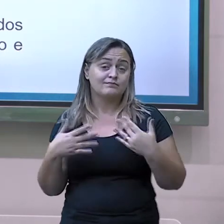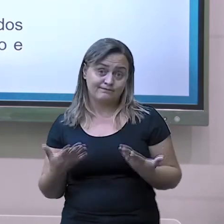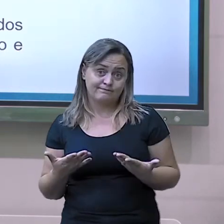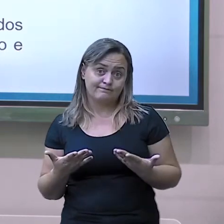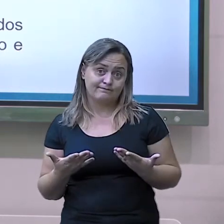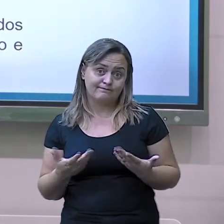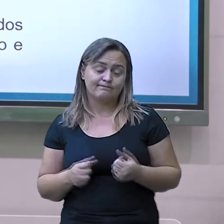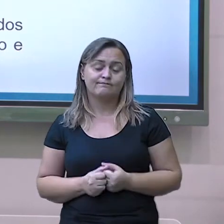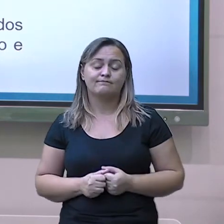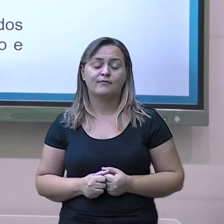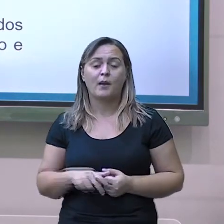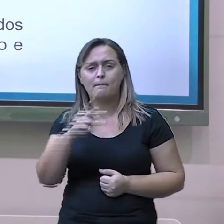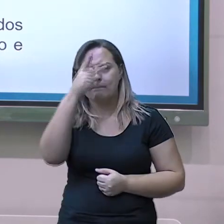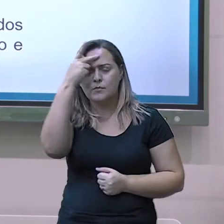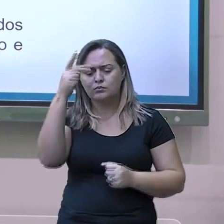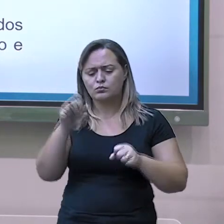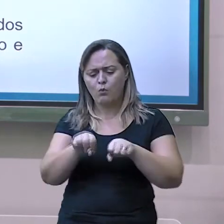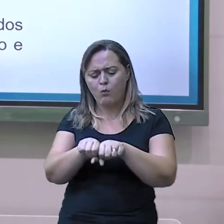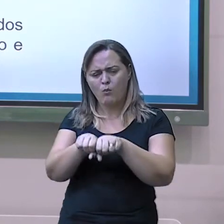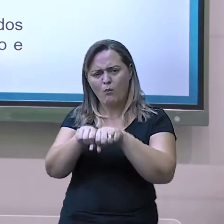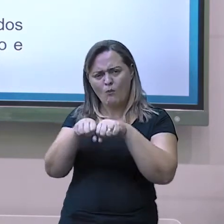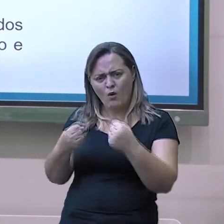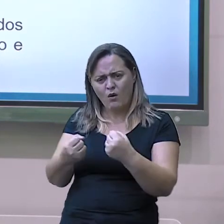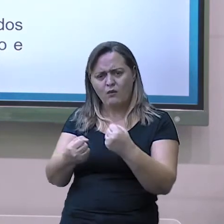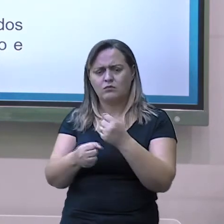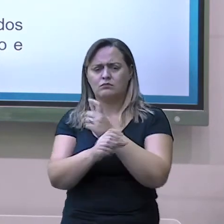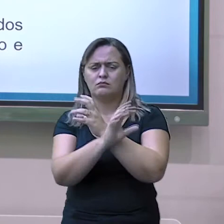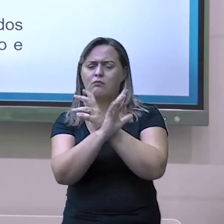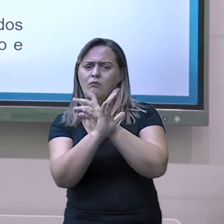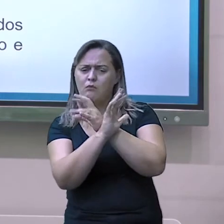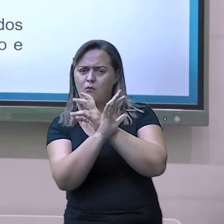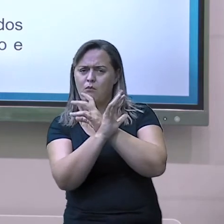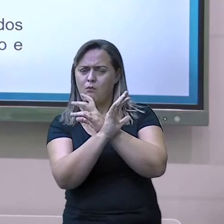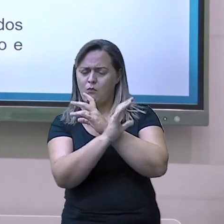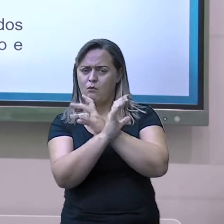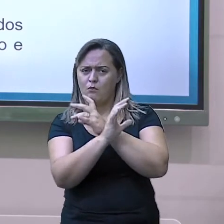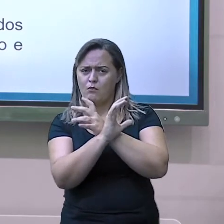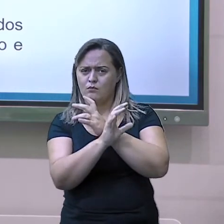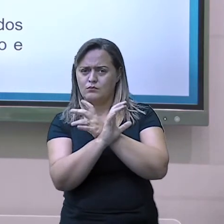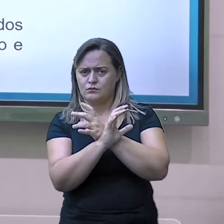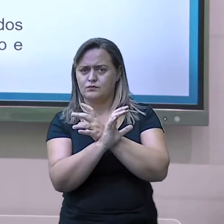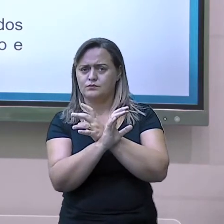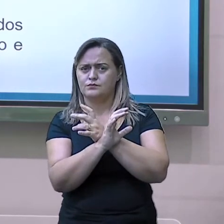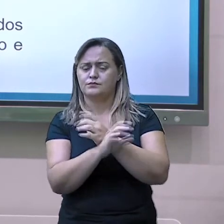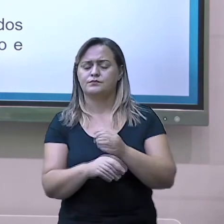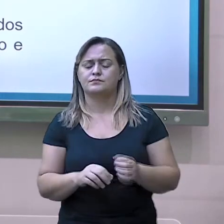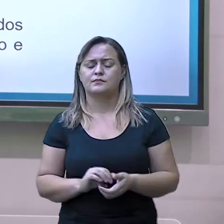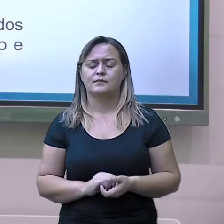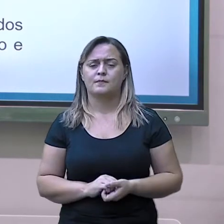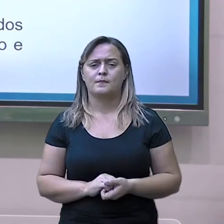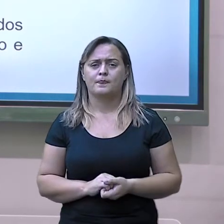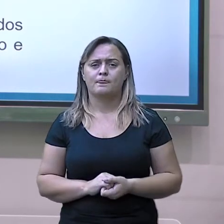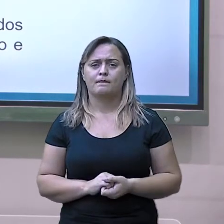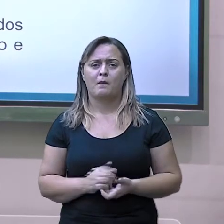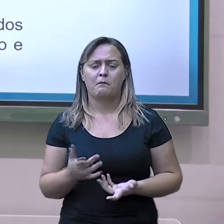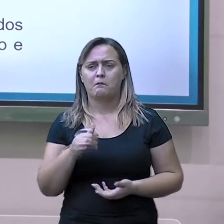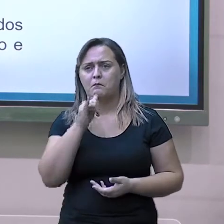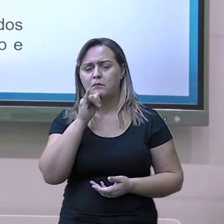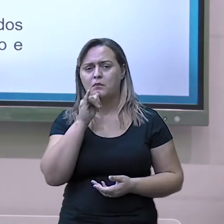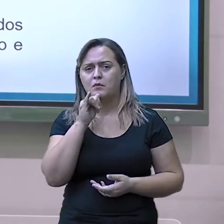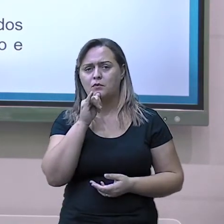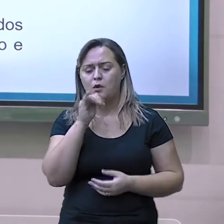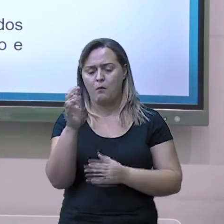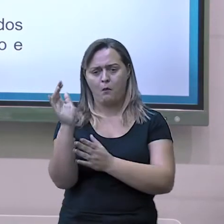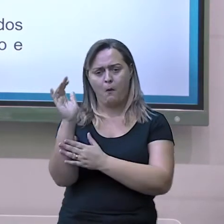O órgão, a parte lá, né? O braço, a perna que for quebrado, o dedo, ele